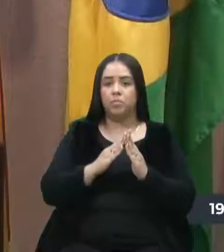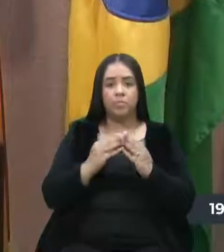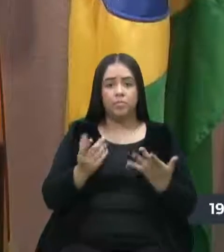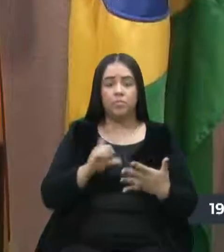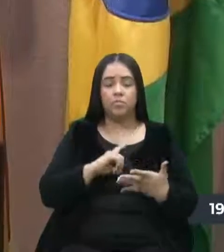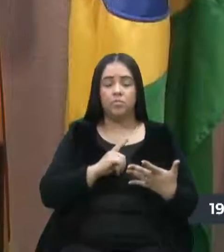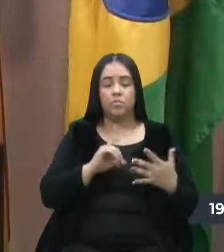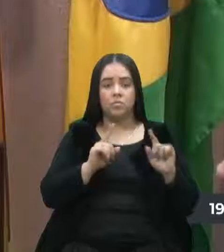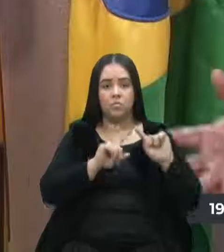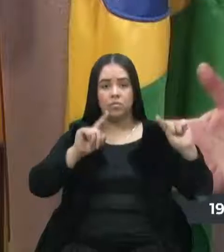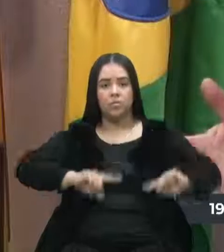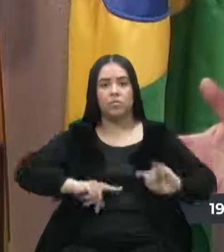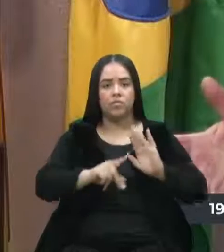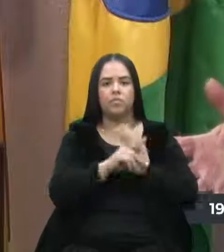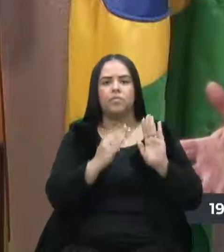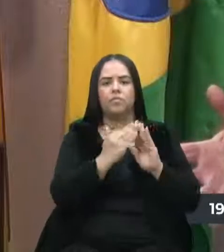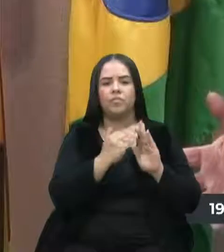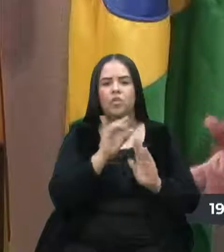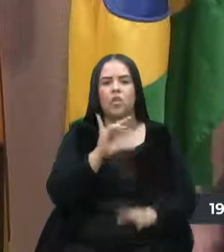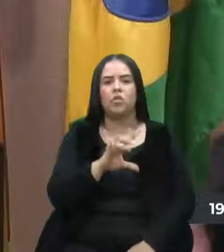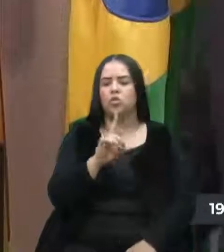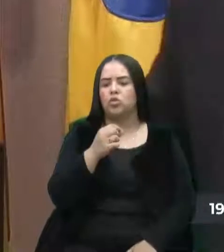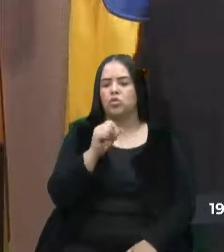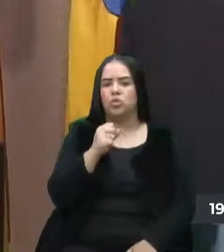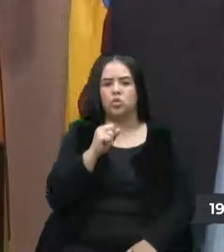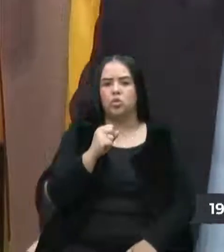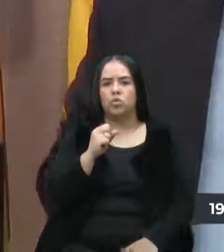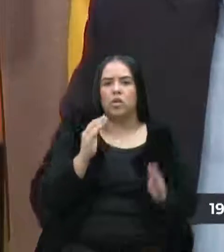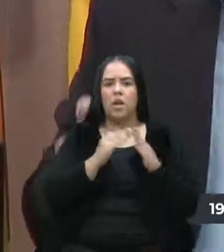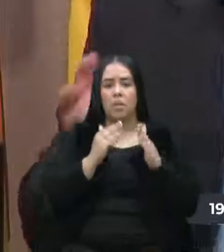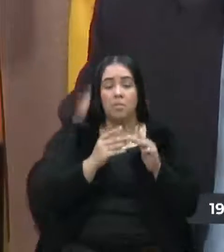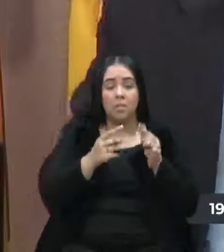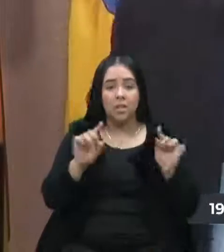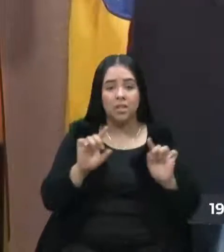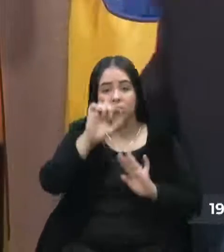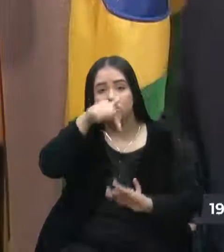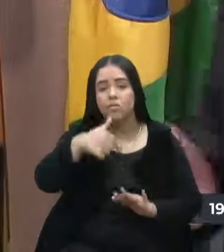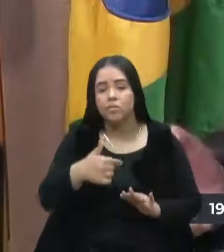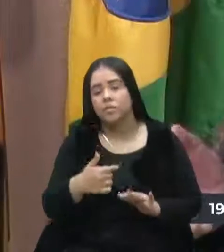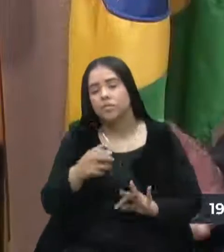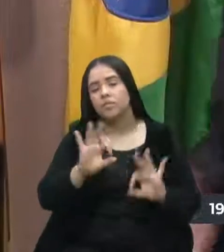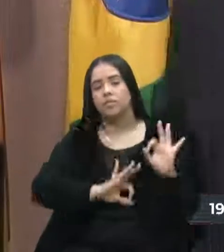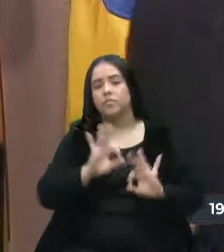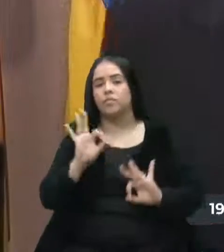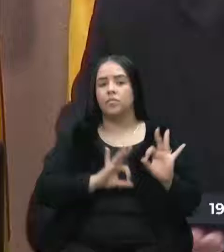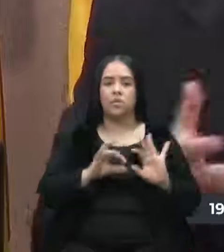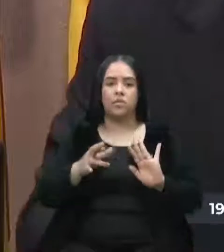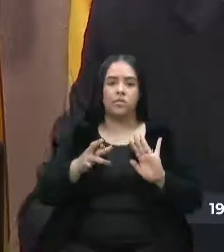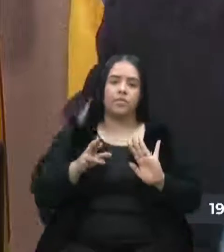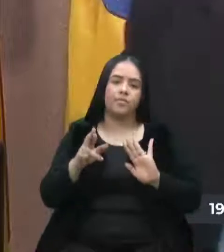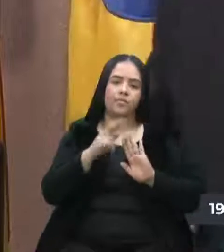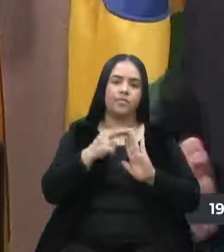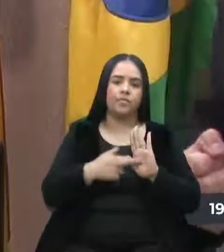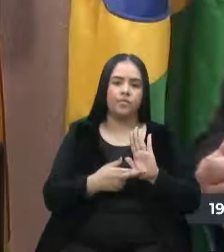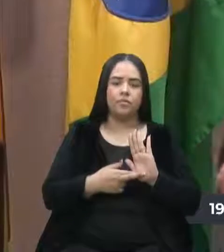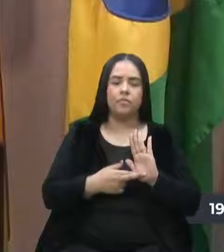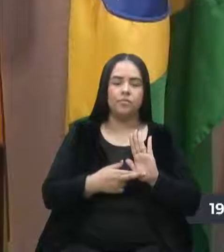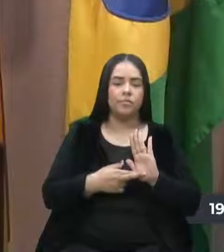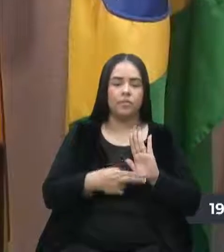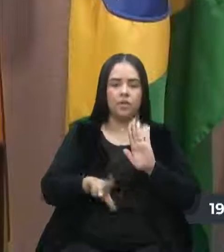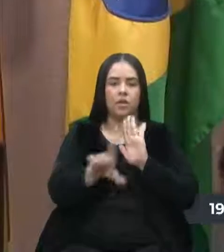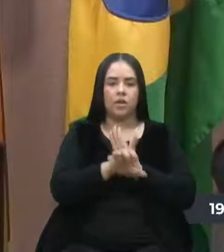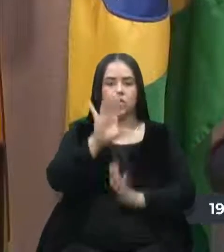servidores habitação mas é só 18 casa sim mas logo com o projeto de regularização quantas casas de